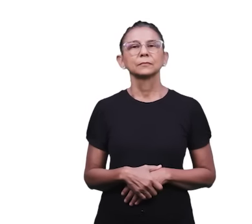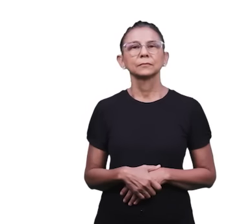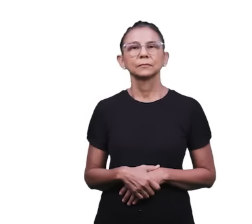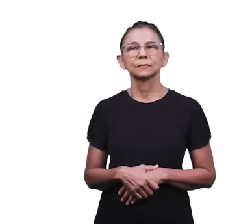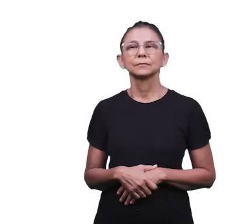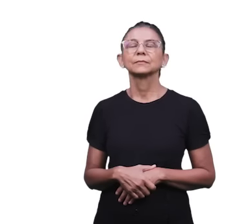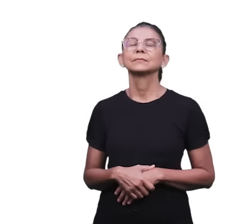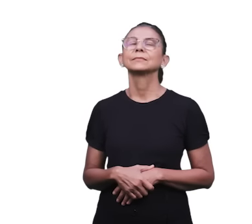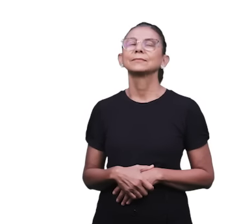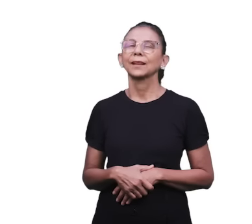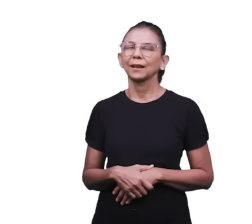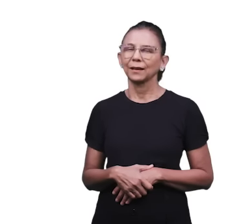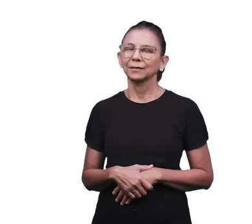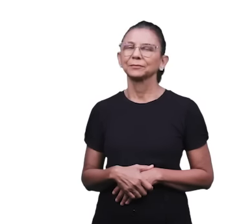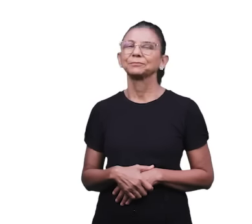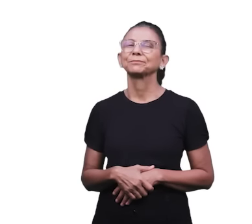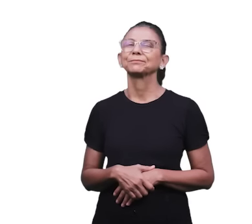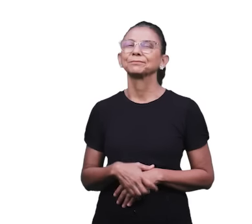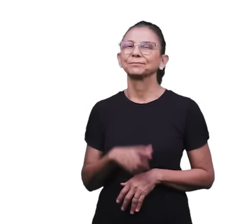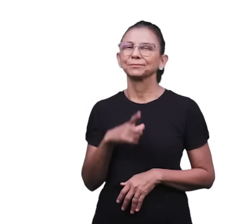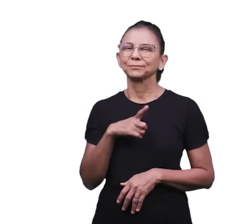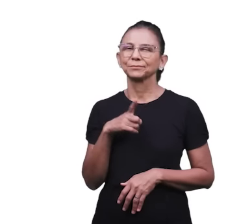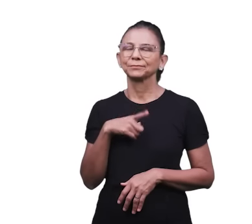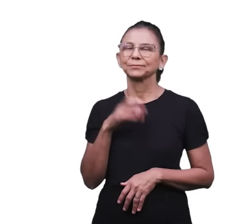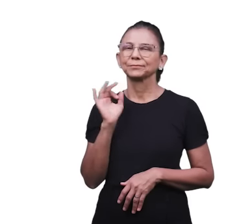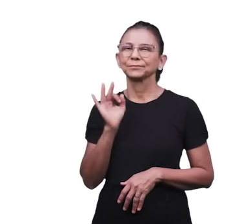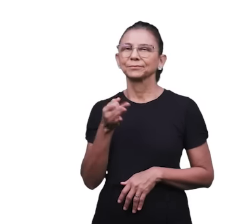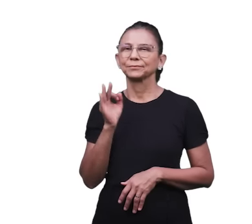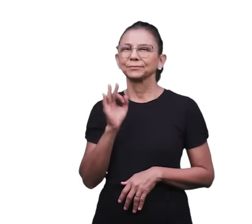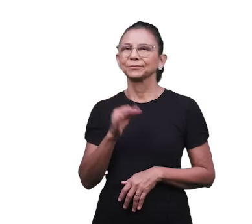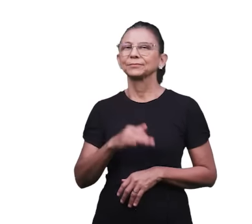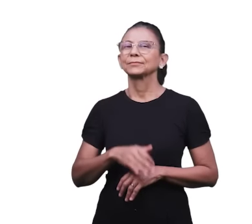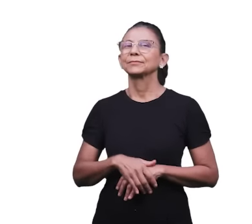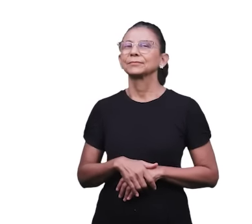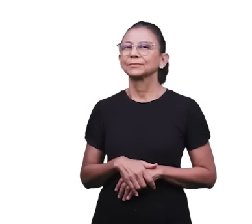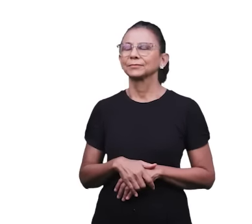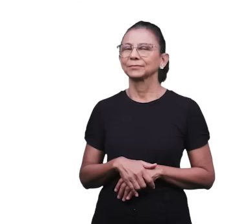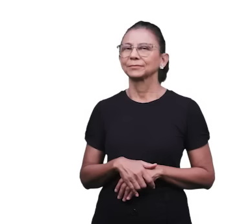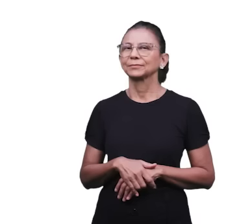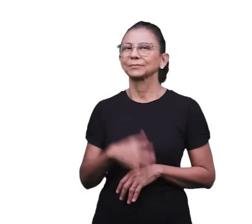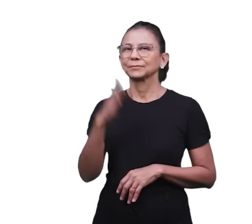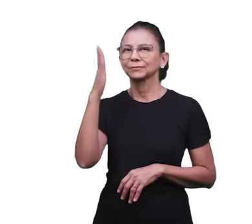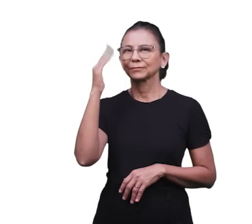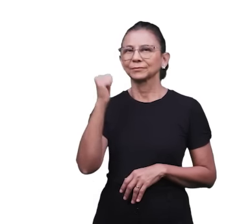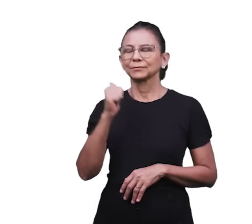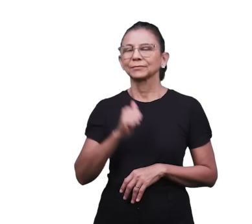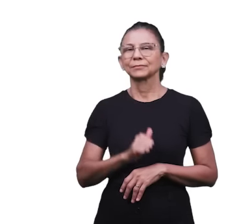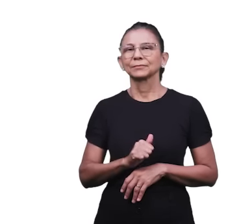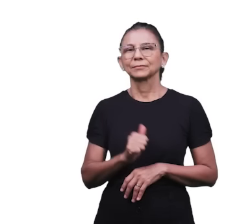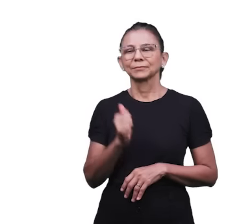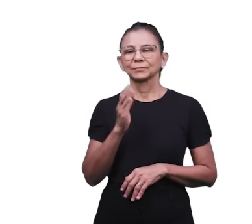Ah eu tenho certeza que vocês já sabe que quando nós temos